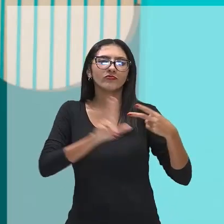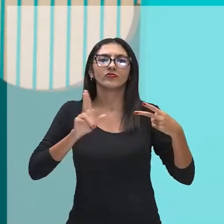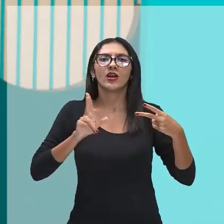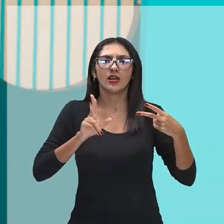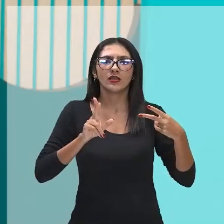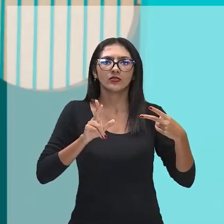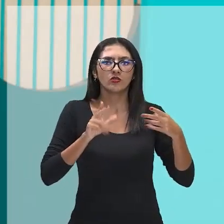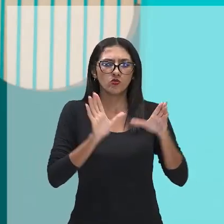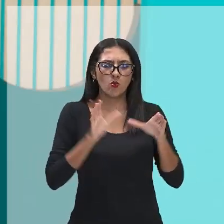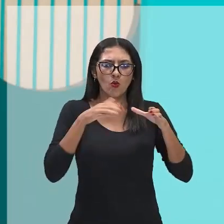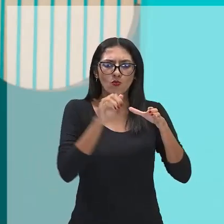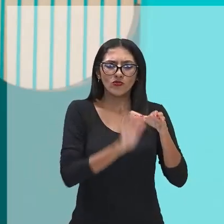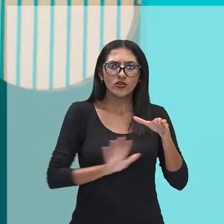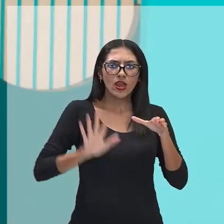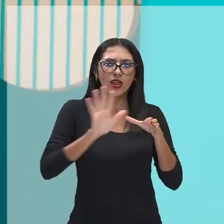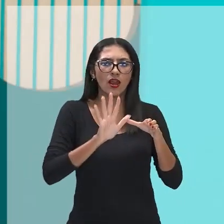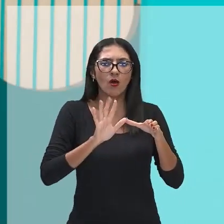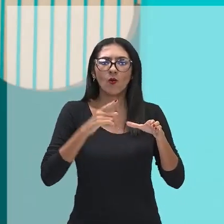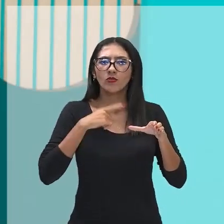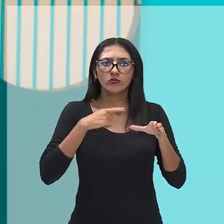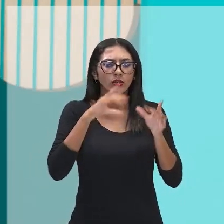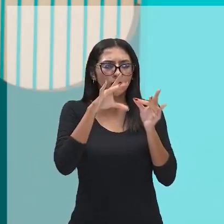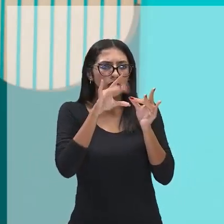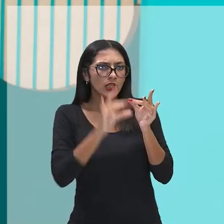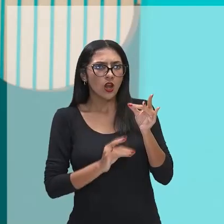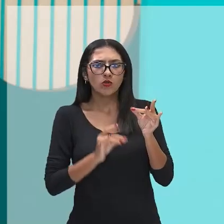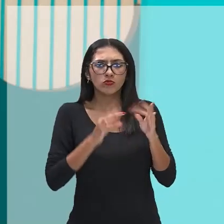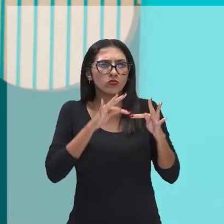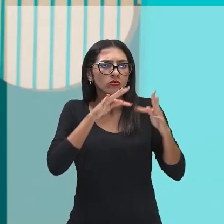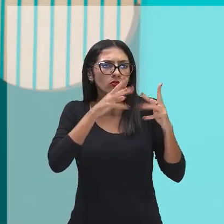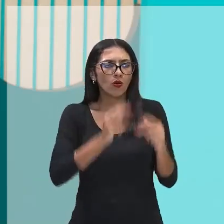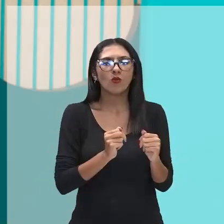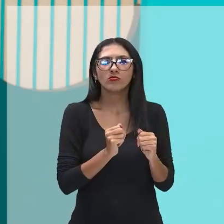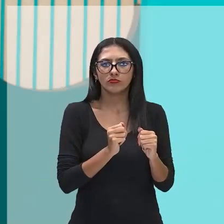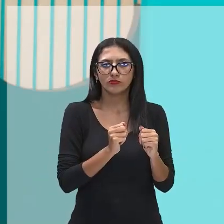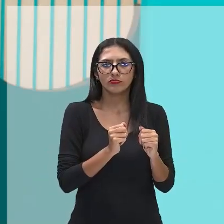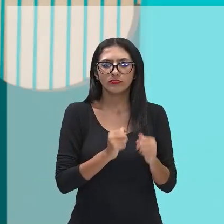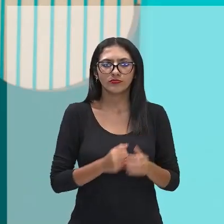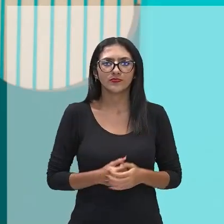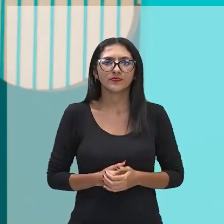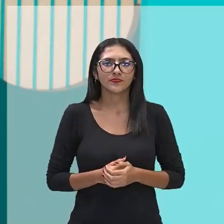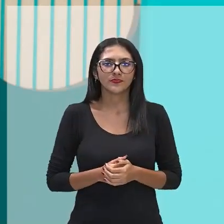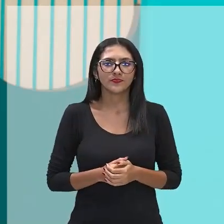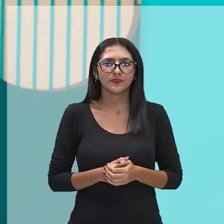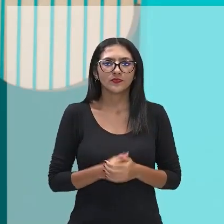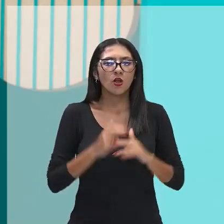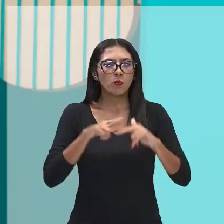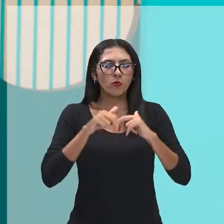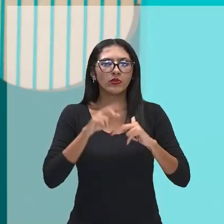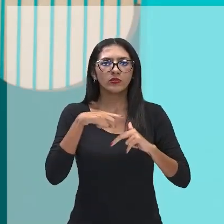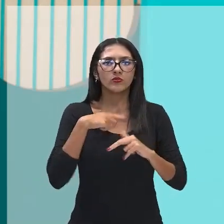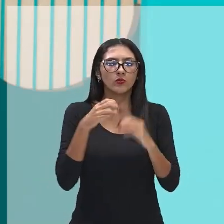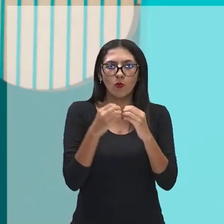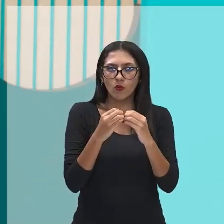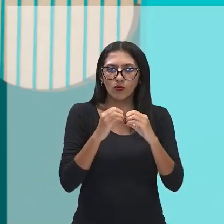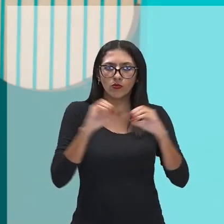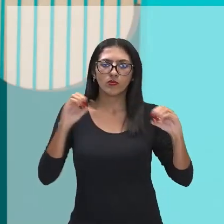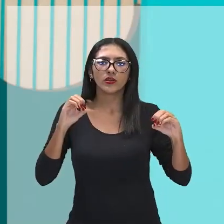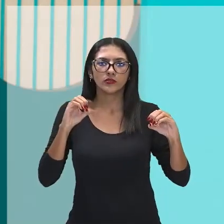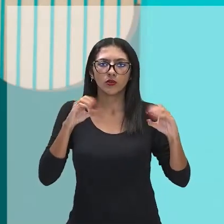grupo inteiro, eu estou falando de todos, não estou falando só de um. É por esse motivo que as orações